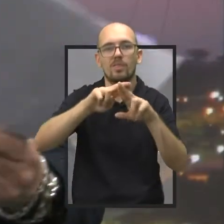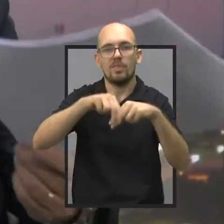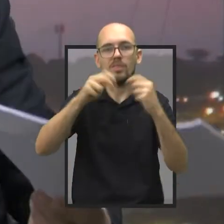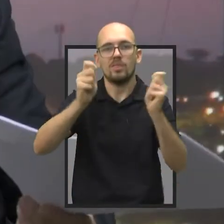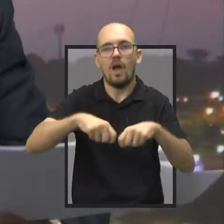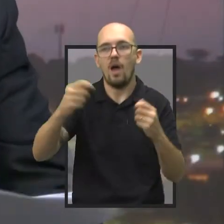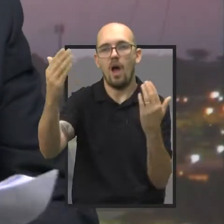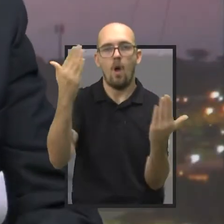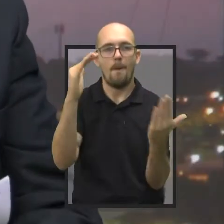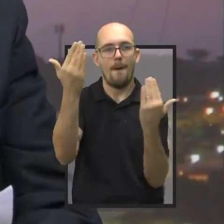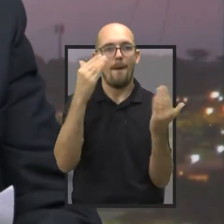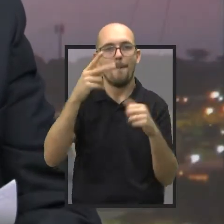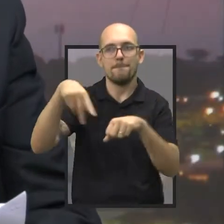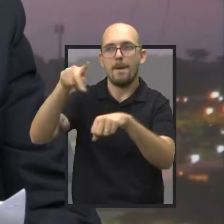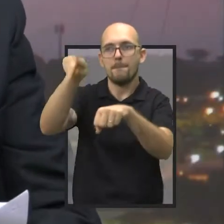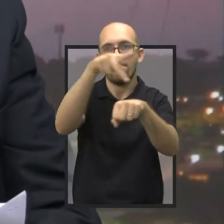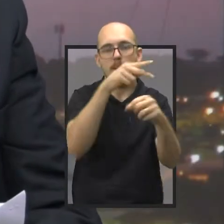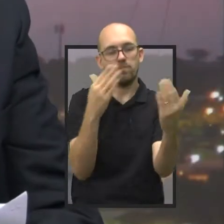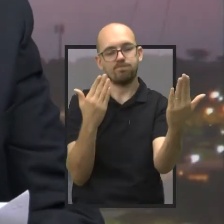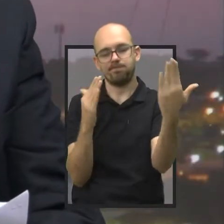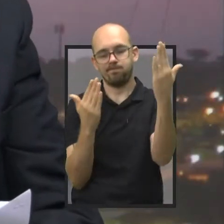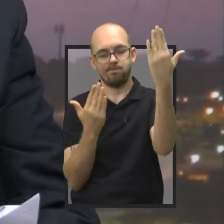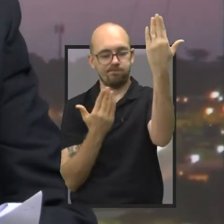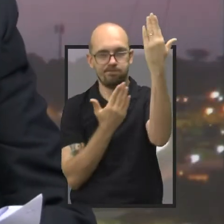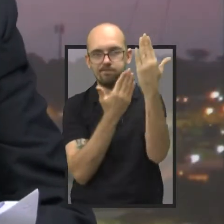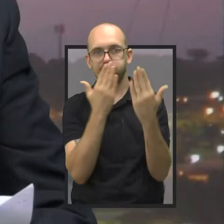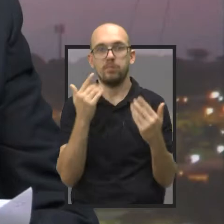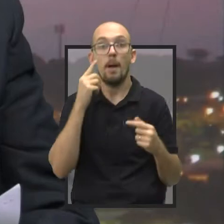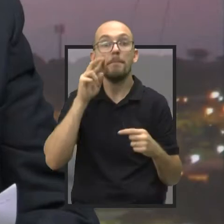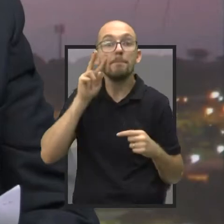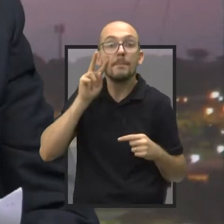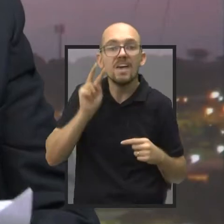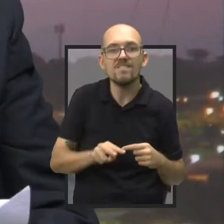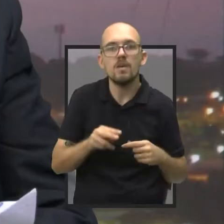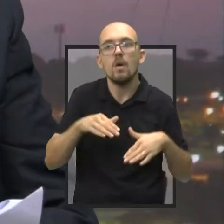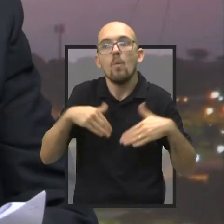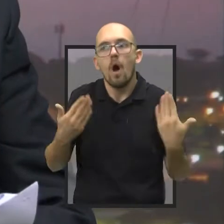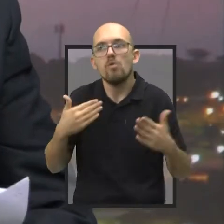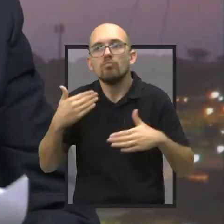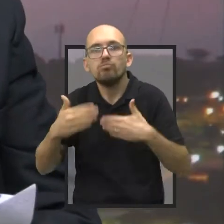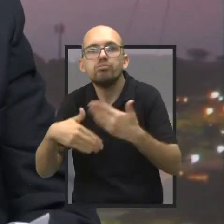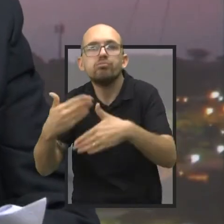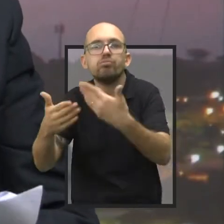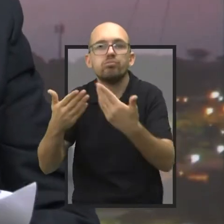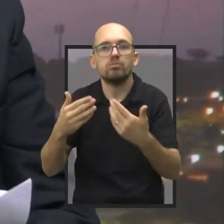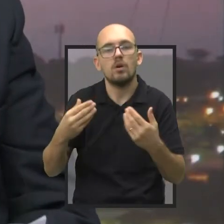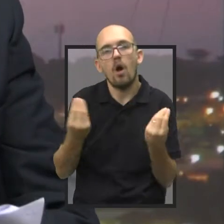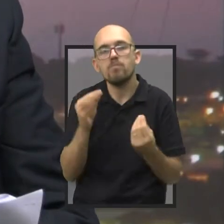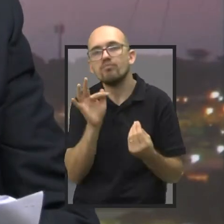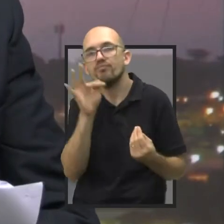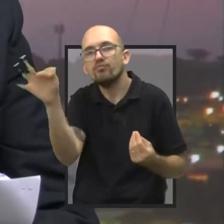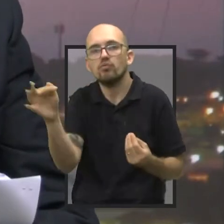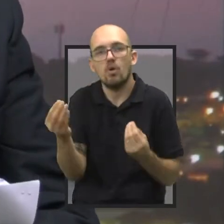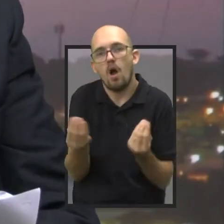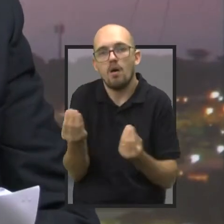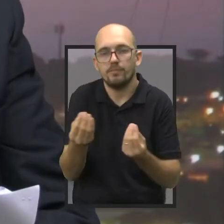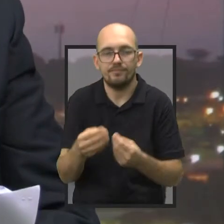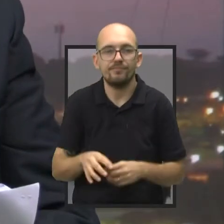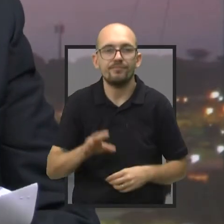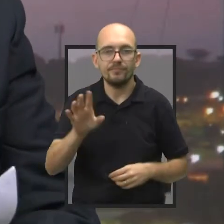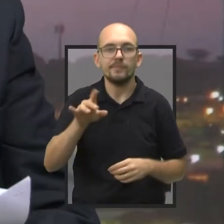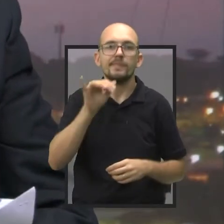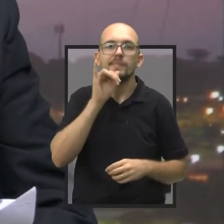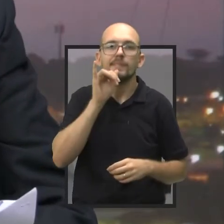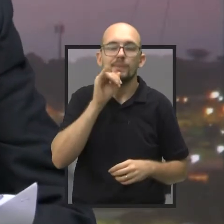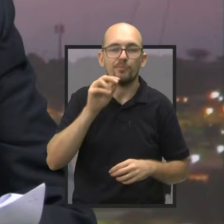na macroeconomia para desenvolver os rumos da política monetária do país. Então, por exemplo, a questão